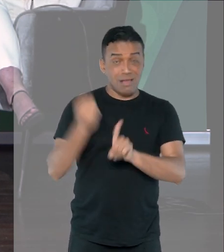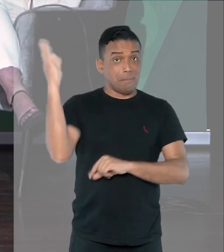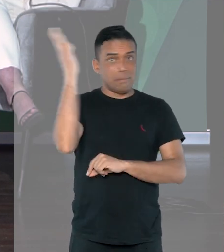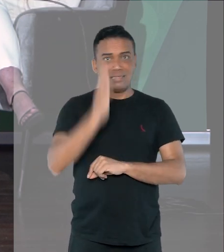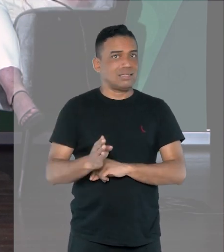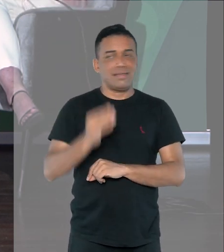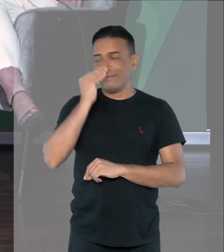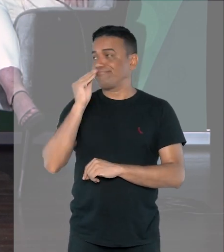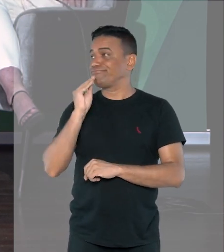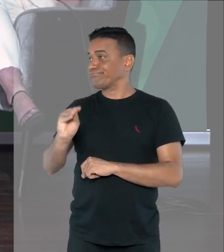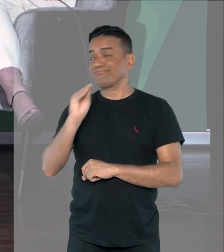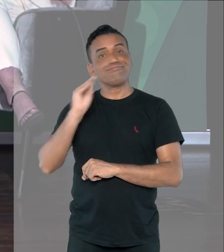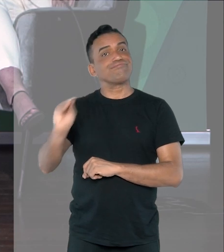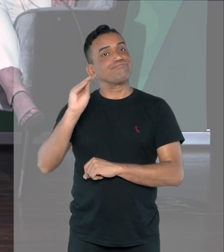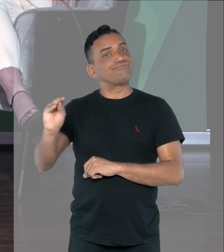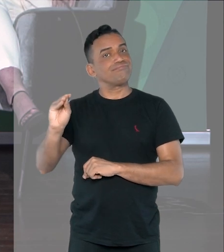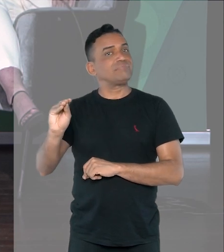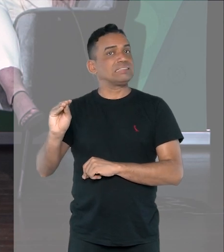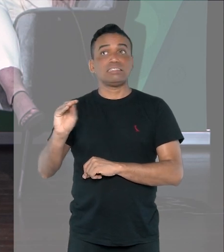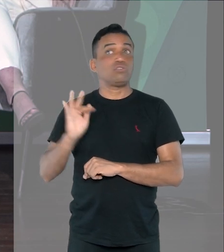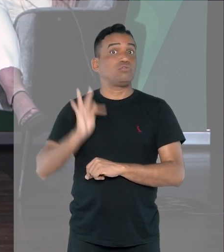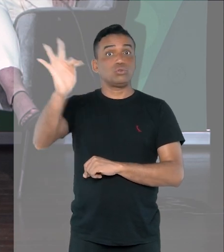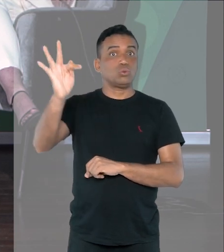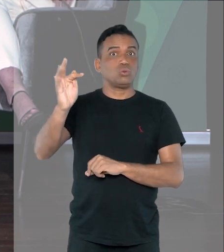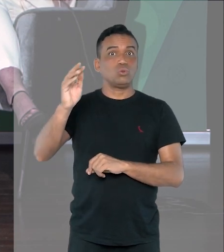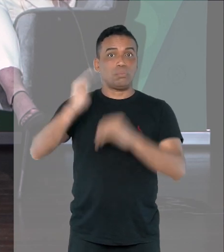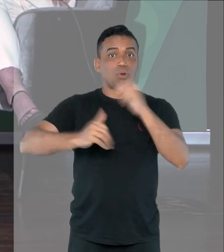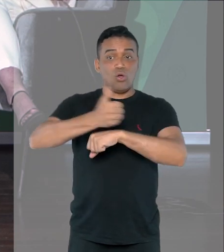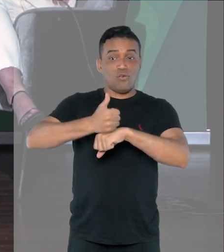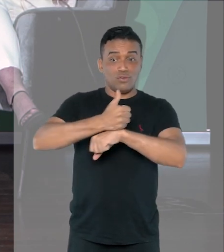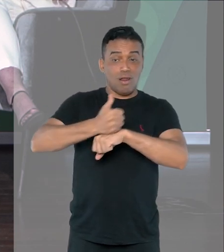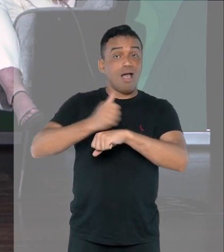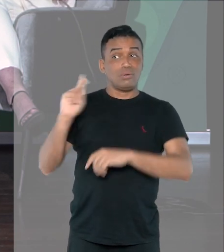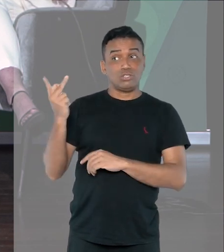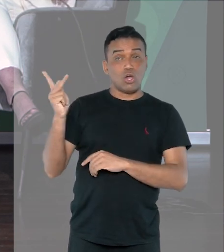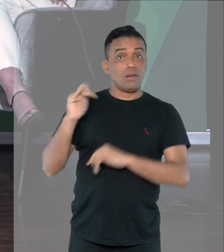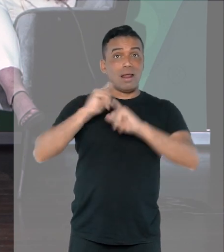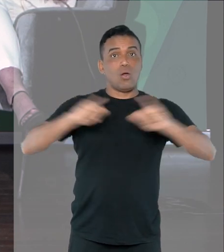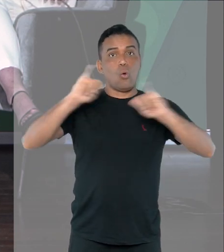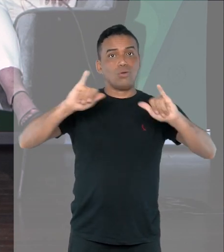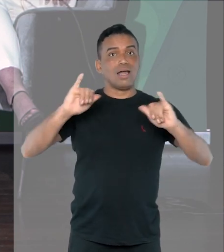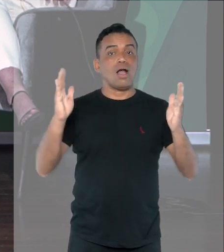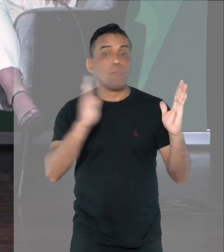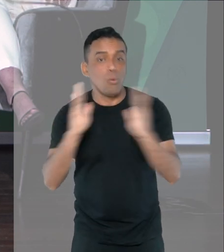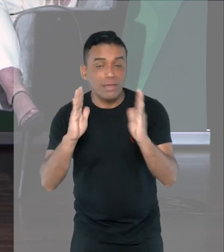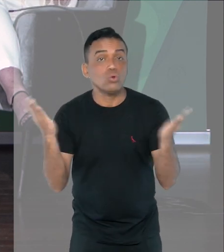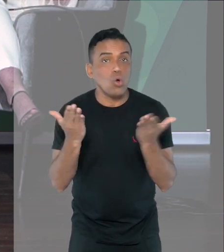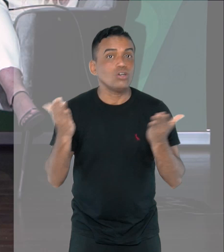quer nem saber. Então, eu não sei nem se vai ter historiador respondendo a você para contar o que está acontecendo hoje no